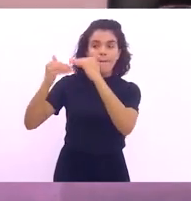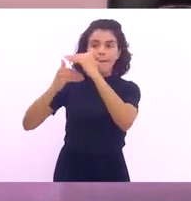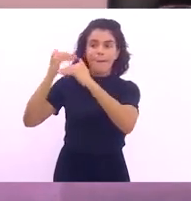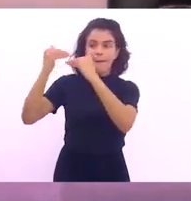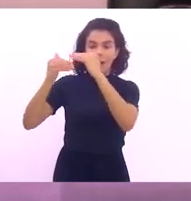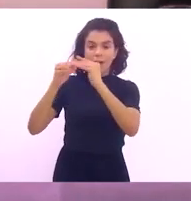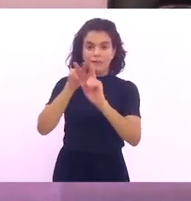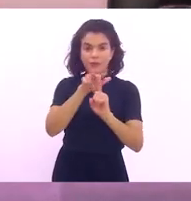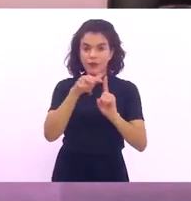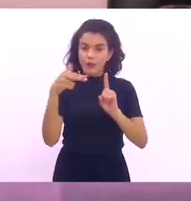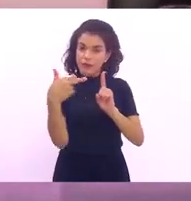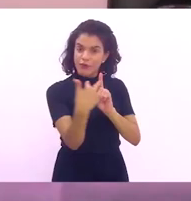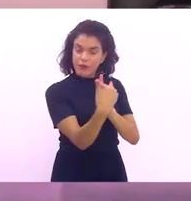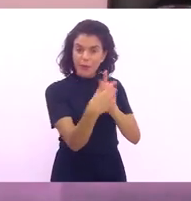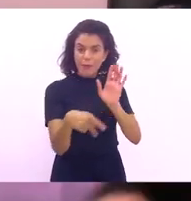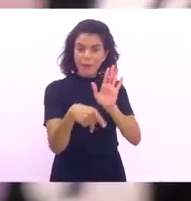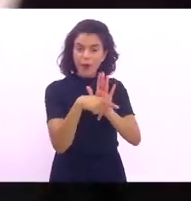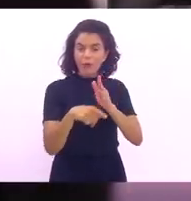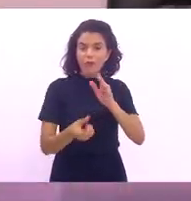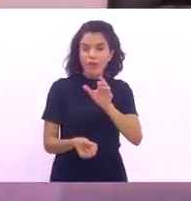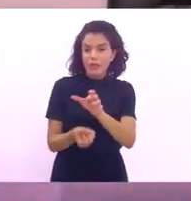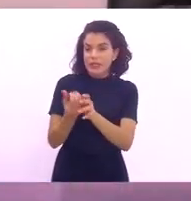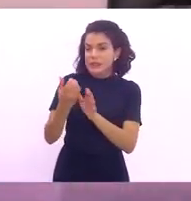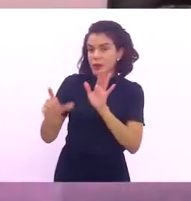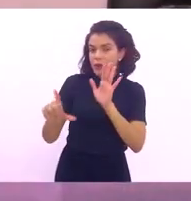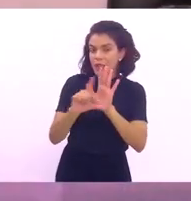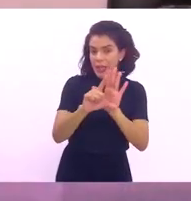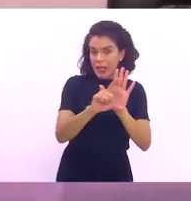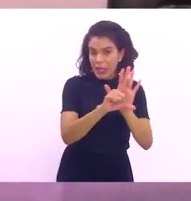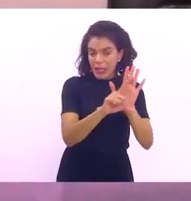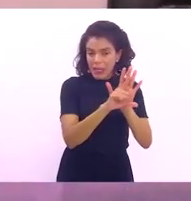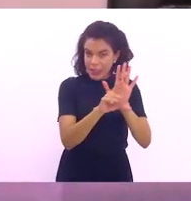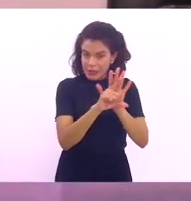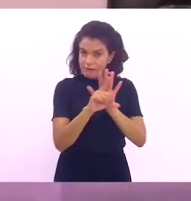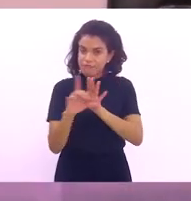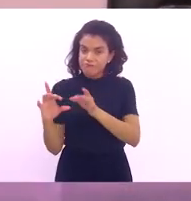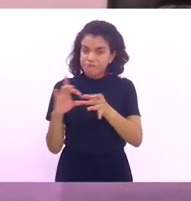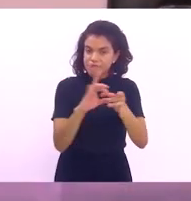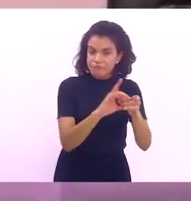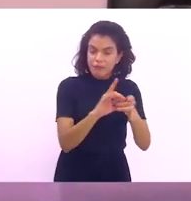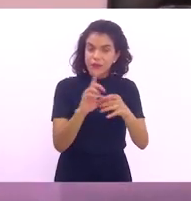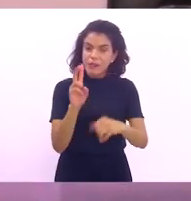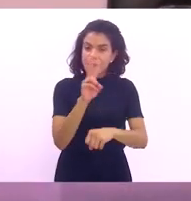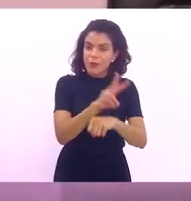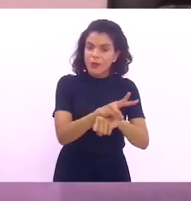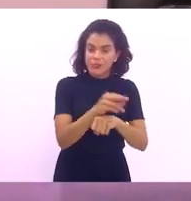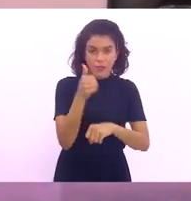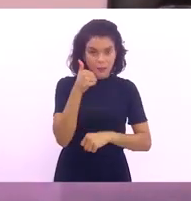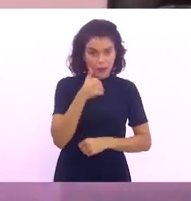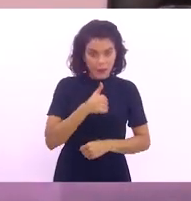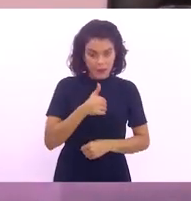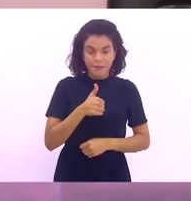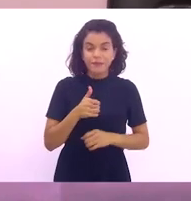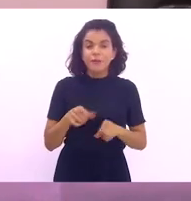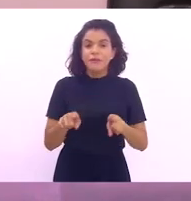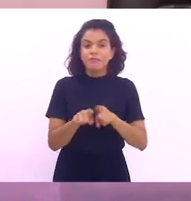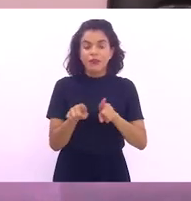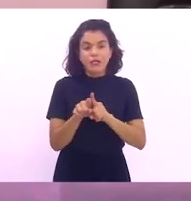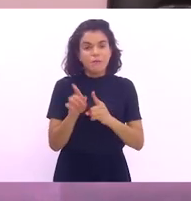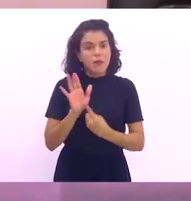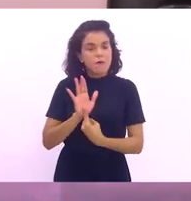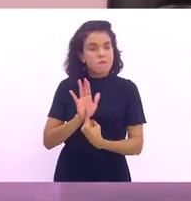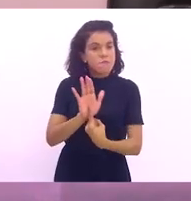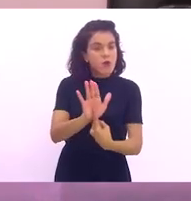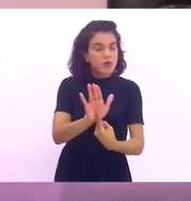do ponto de vista da legislação com relação à rede de proteção às mulheres mas também apontar